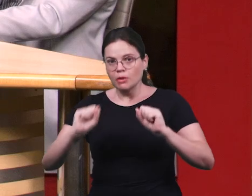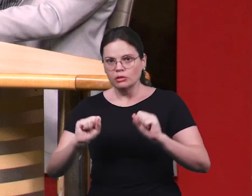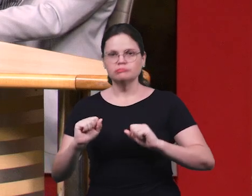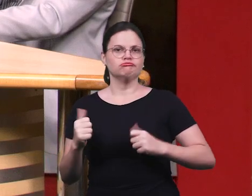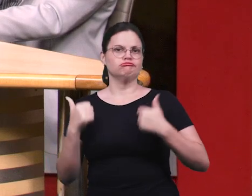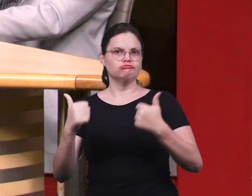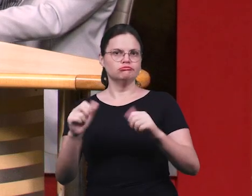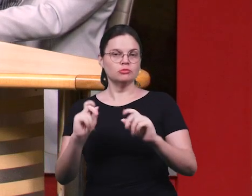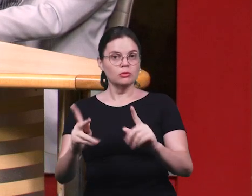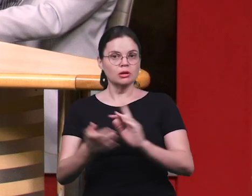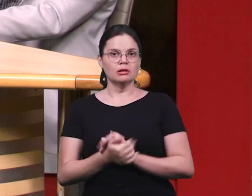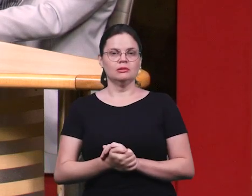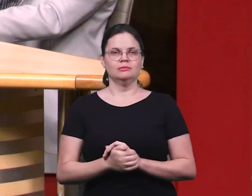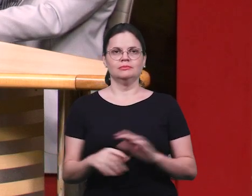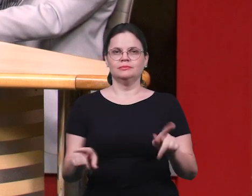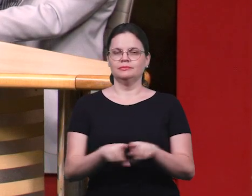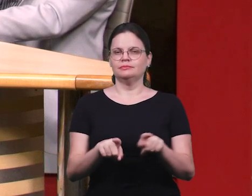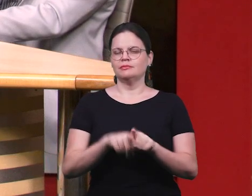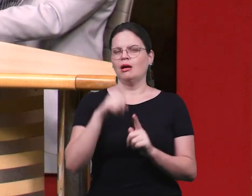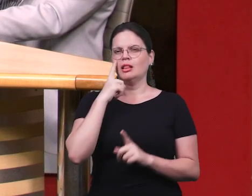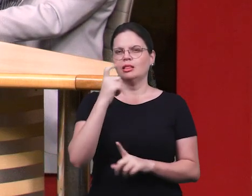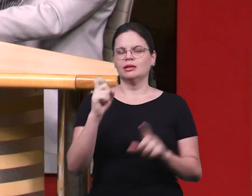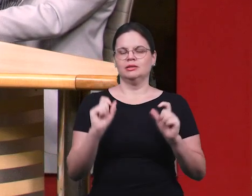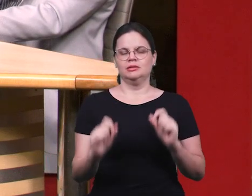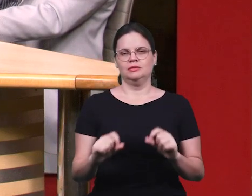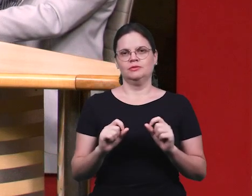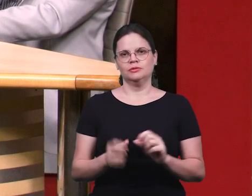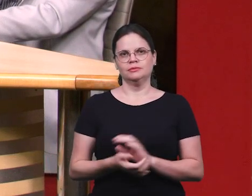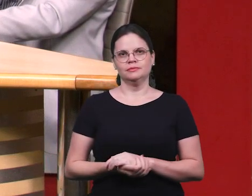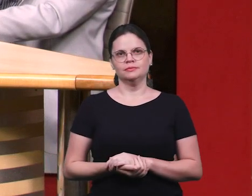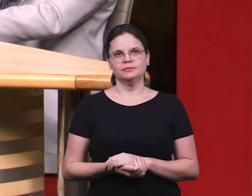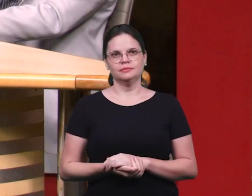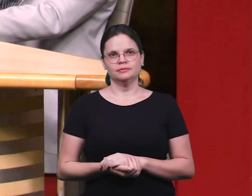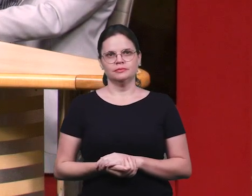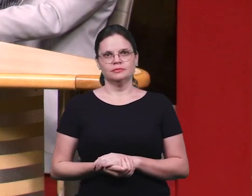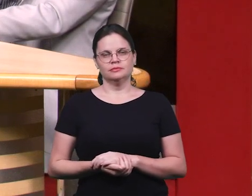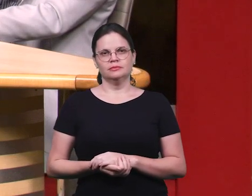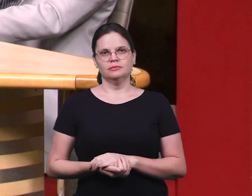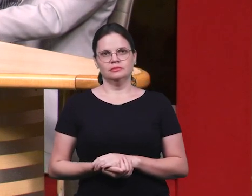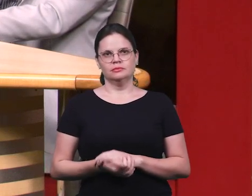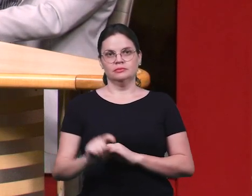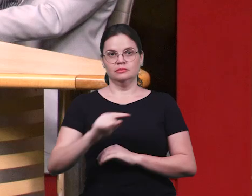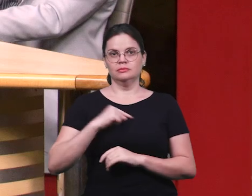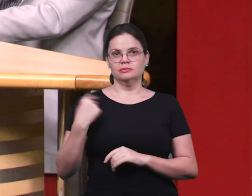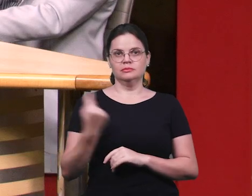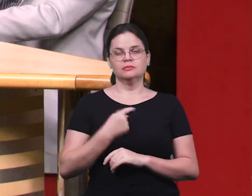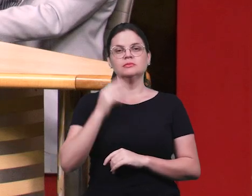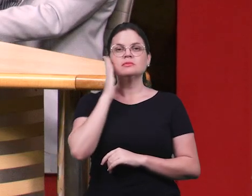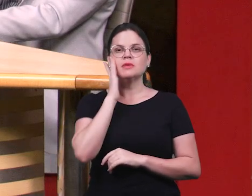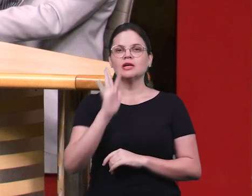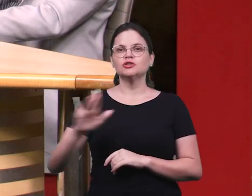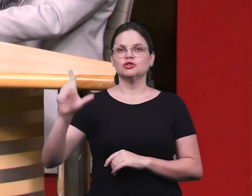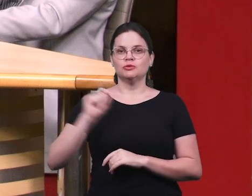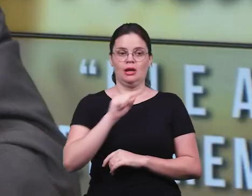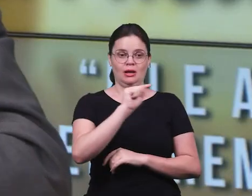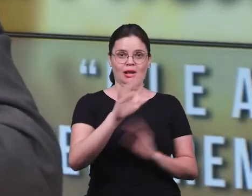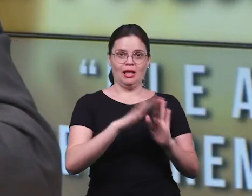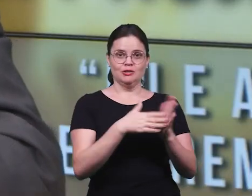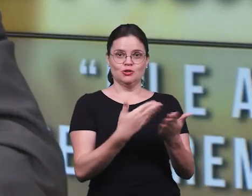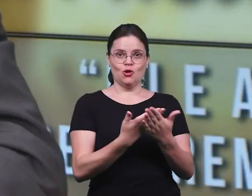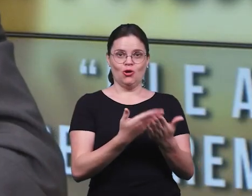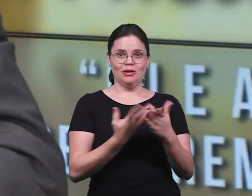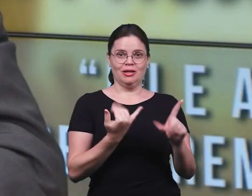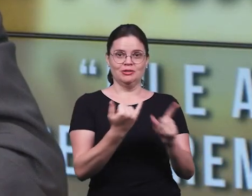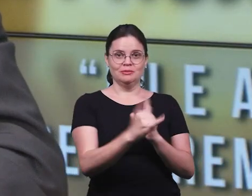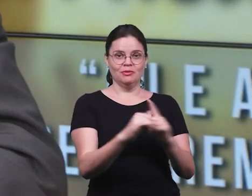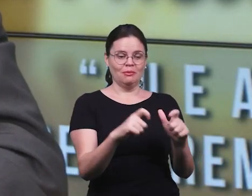interessante, Marcelo, que assim, o pastor Guilherme, que a gente pode imaginar que aquela escola de profeta deve